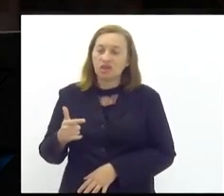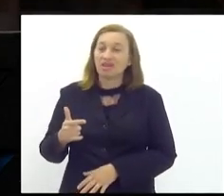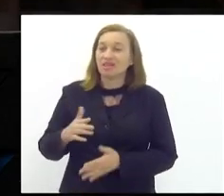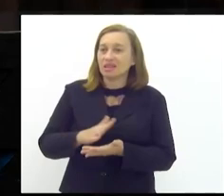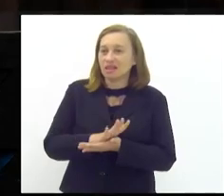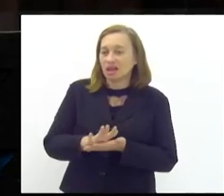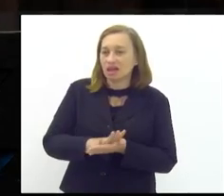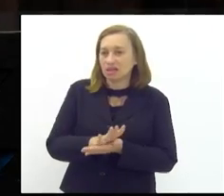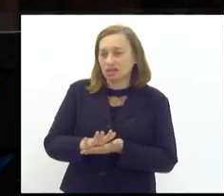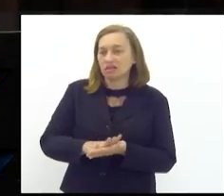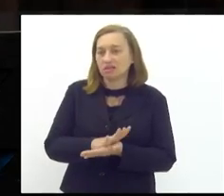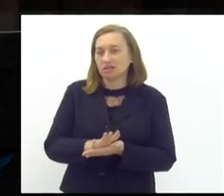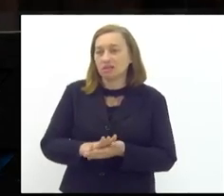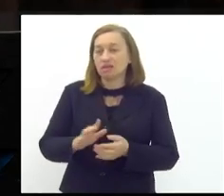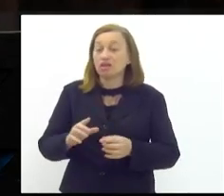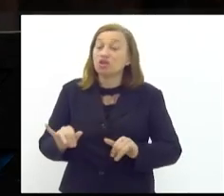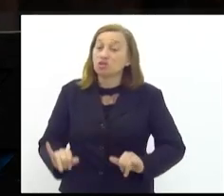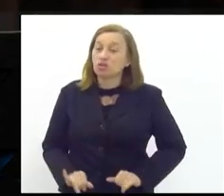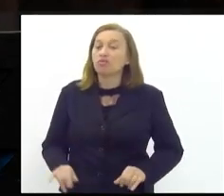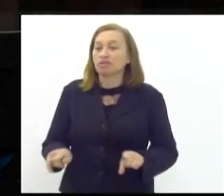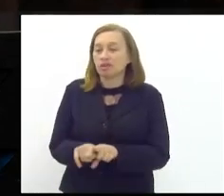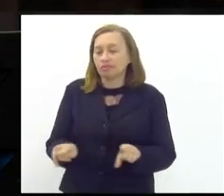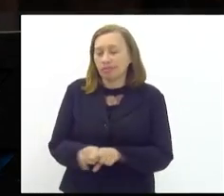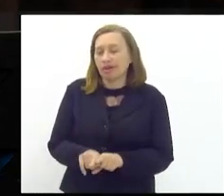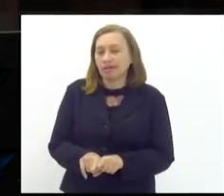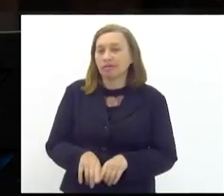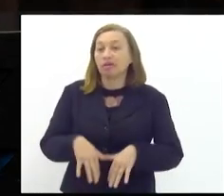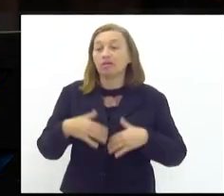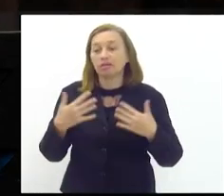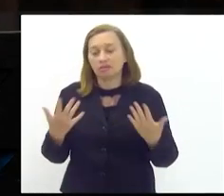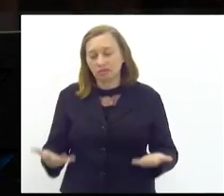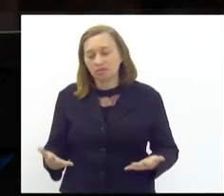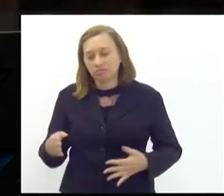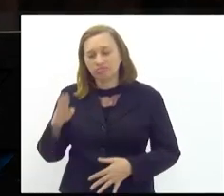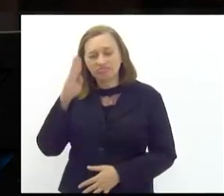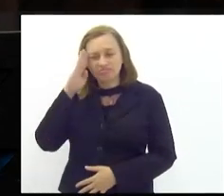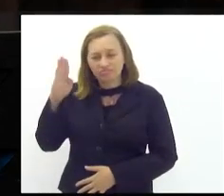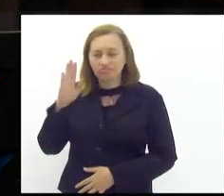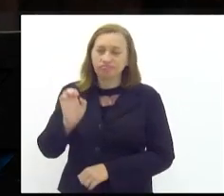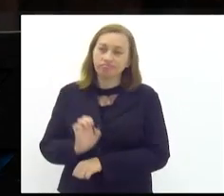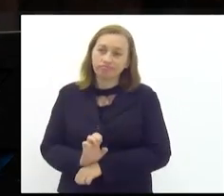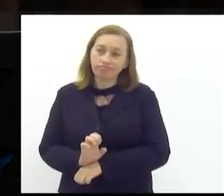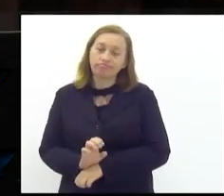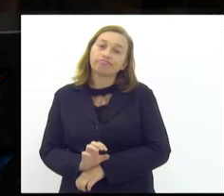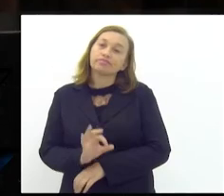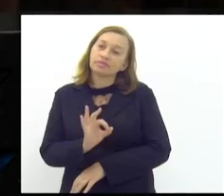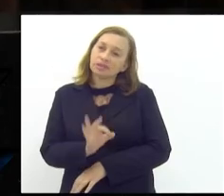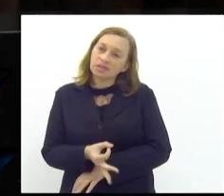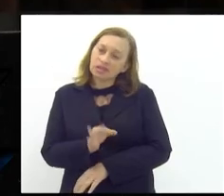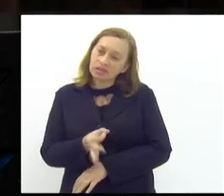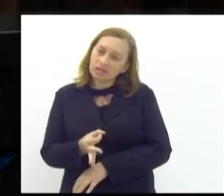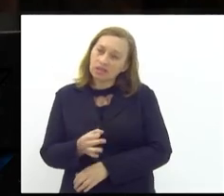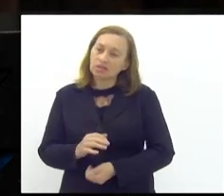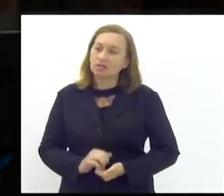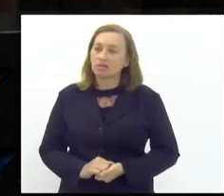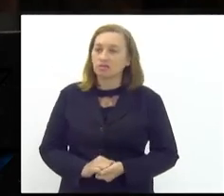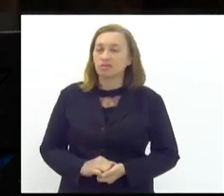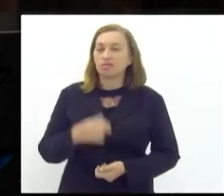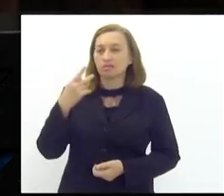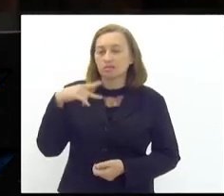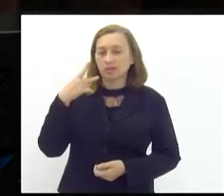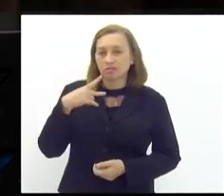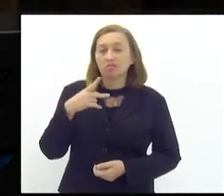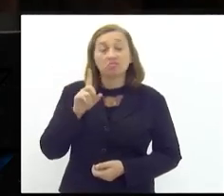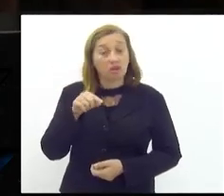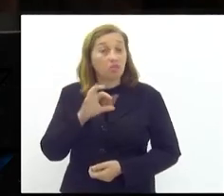sofrem com problema Então isso é uma prioridade do estado e é claro que o Parlamento que é uma